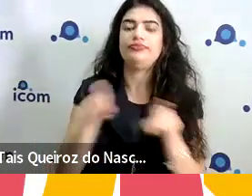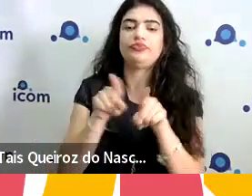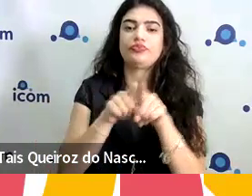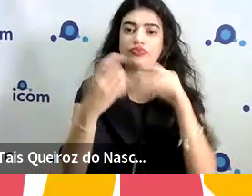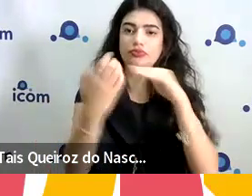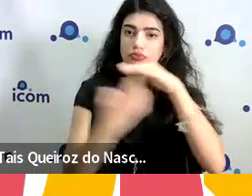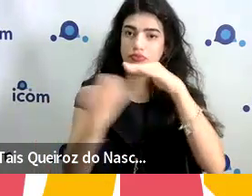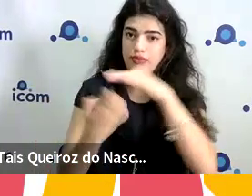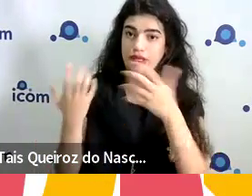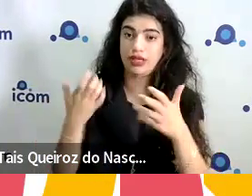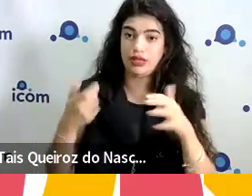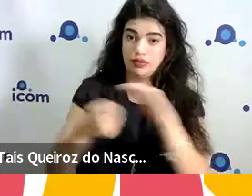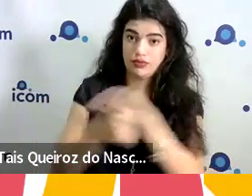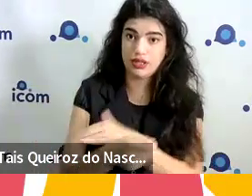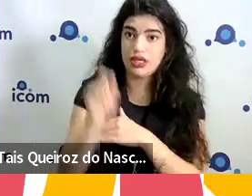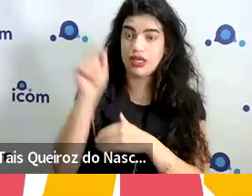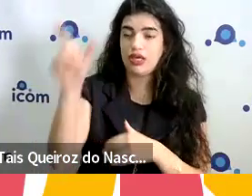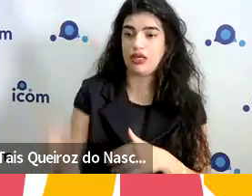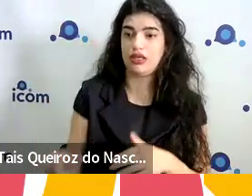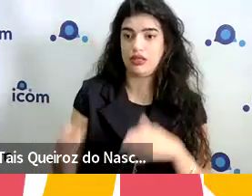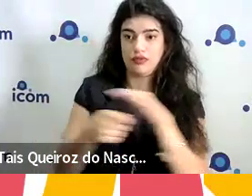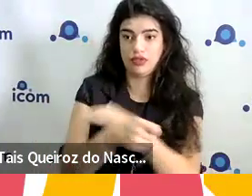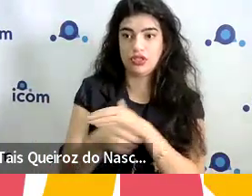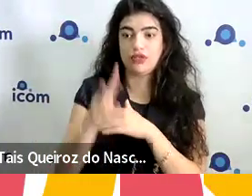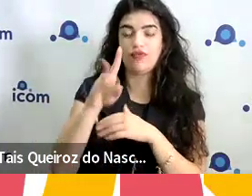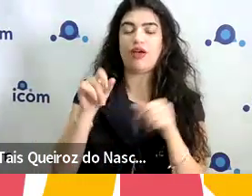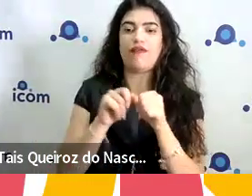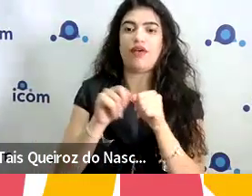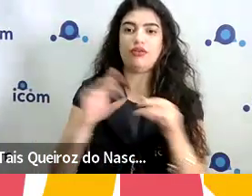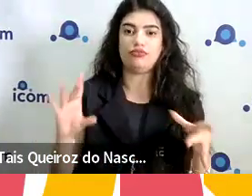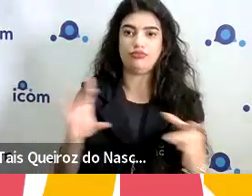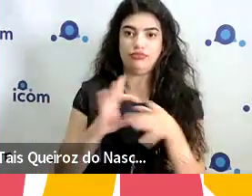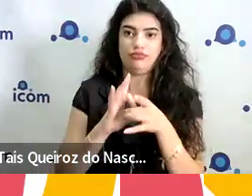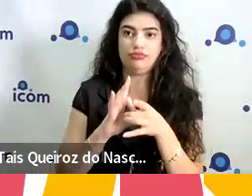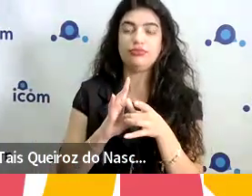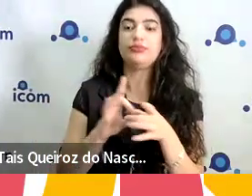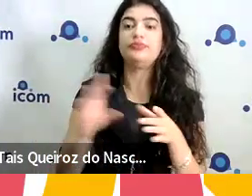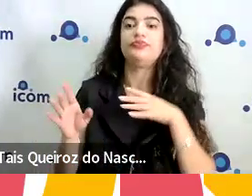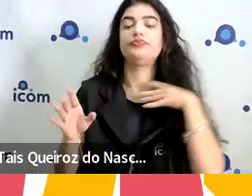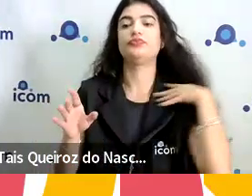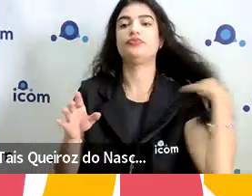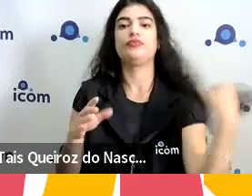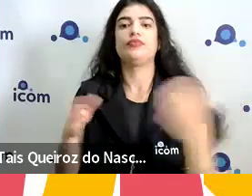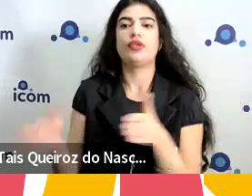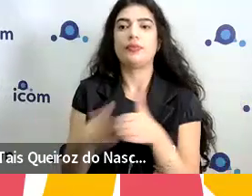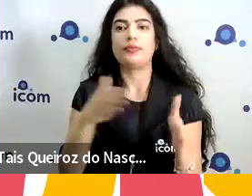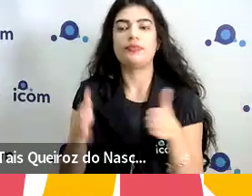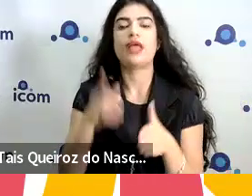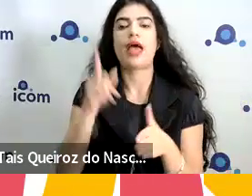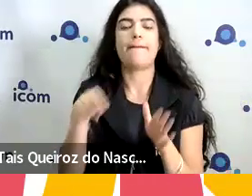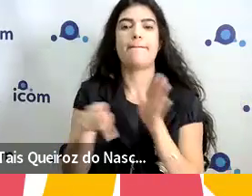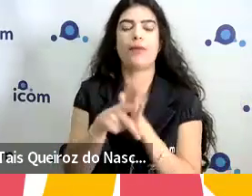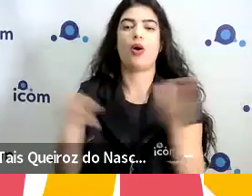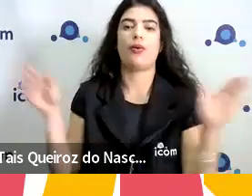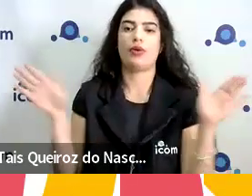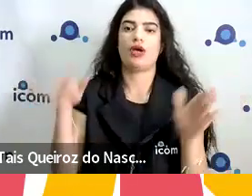querem ser investidas e quem quer investir. A Avis vai fazer essa conexão. A operação é da Anjos do Brasil, mas a